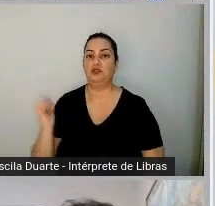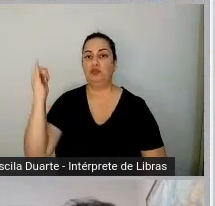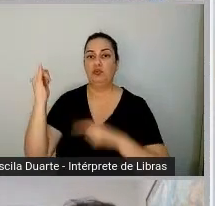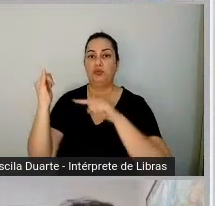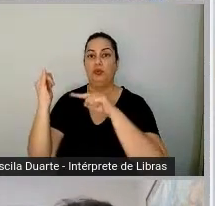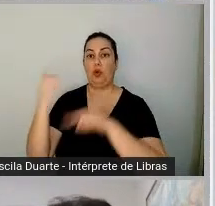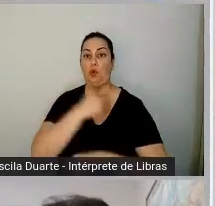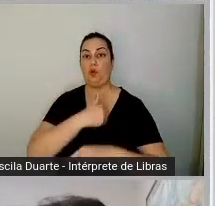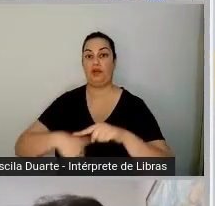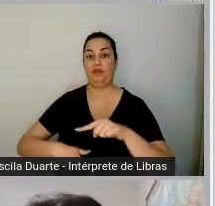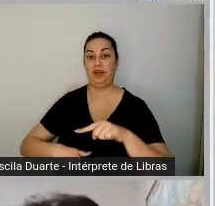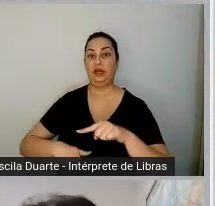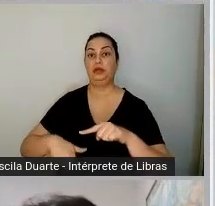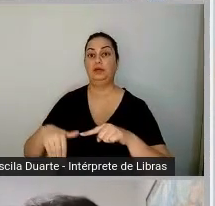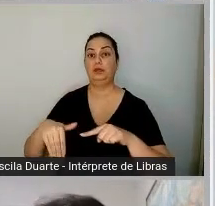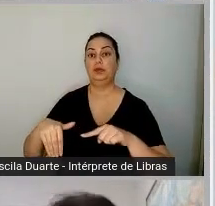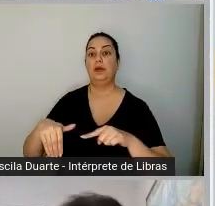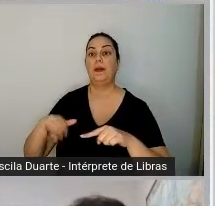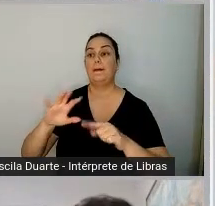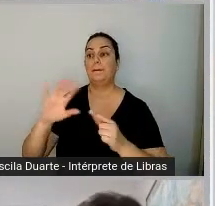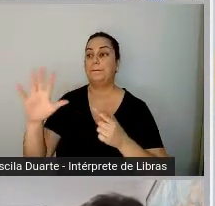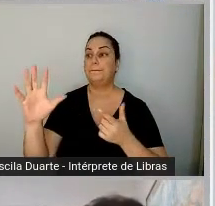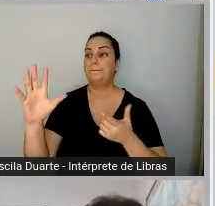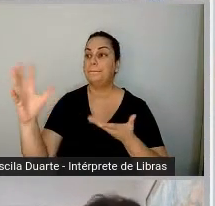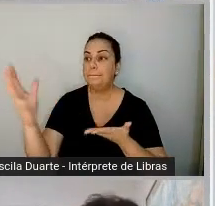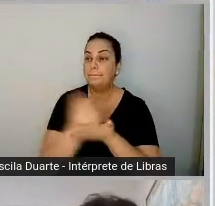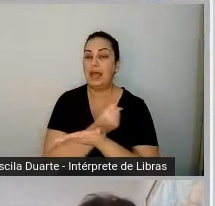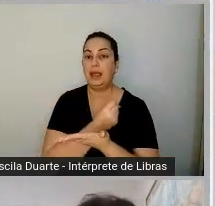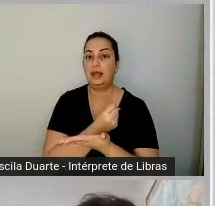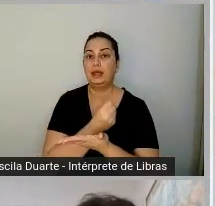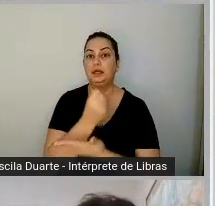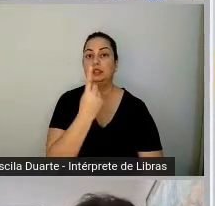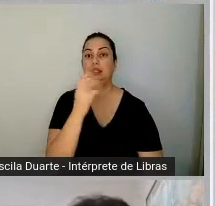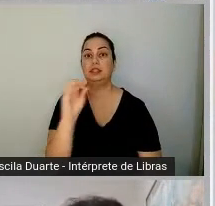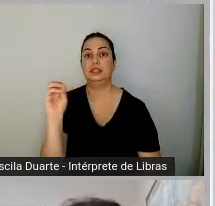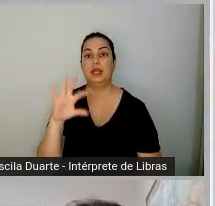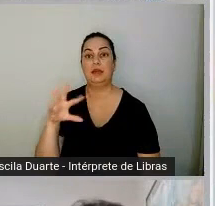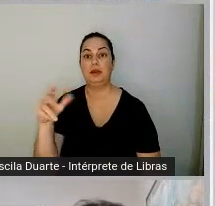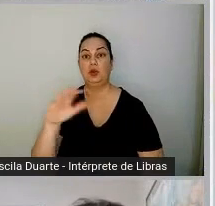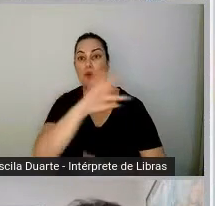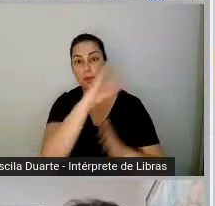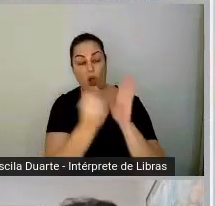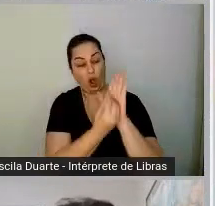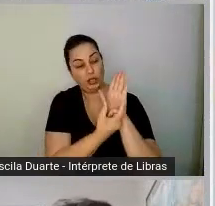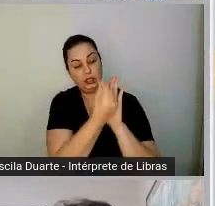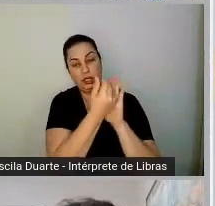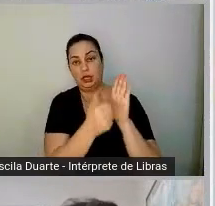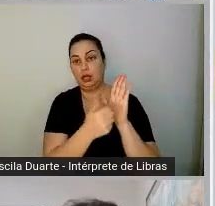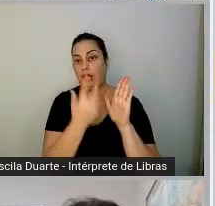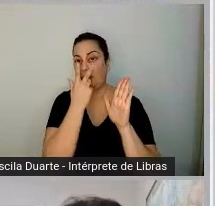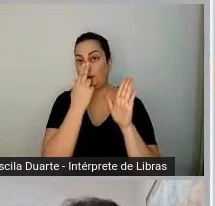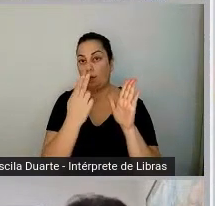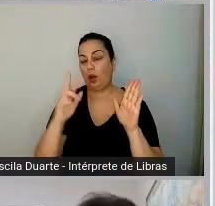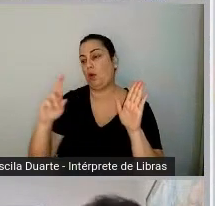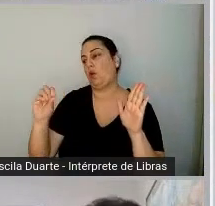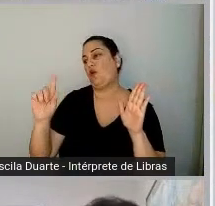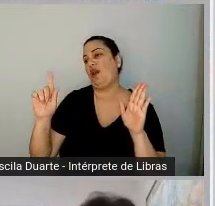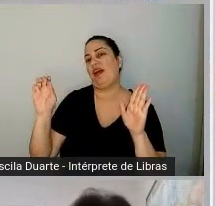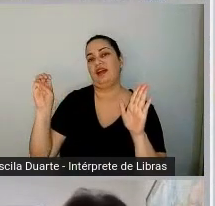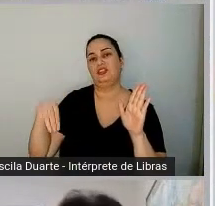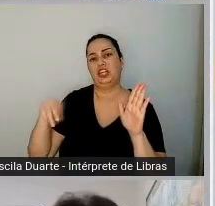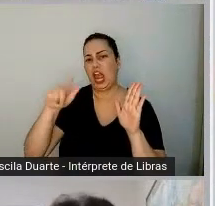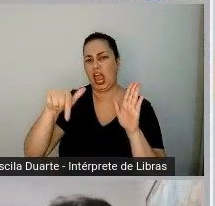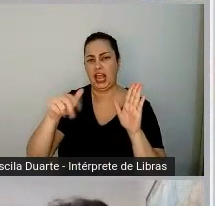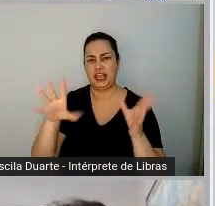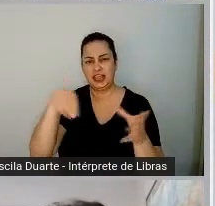e apropria esses 100 milhões como se fosse rolagem. Né? Então, aí o governo fala que isso é rolagem